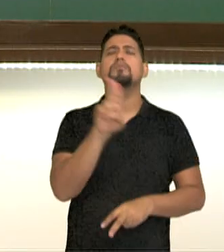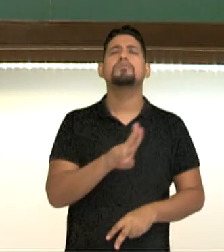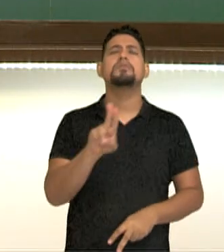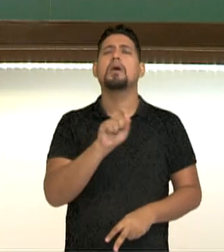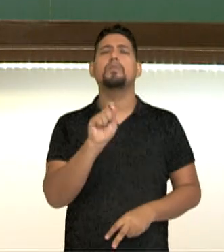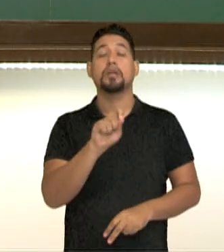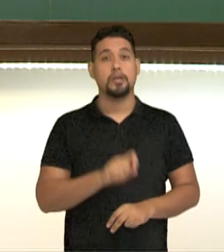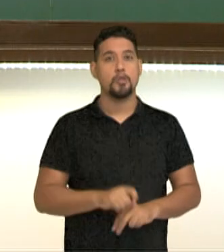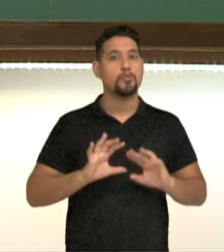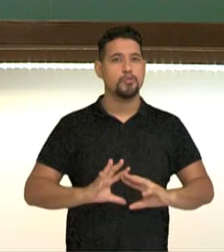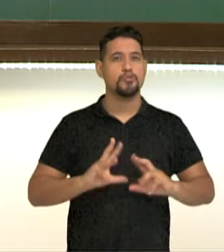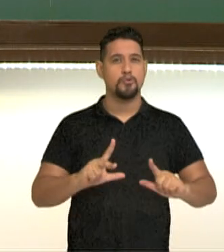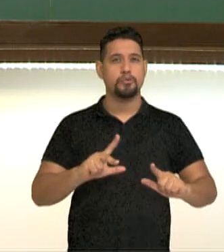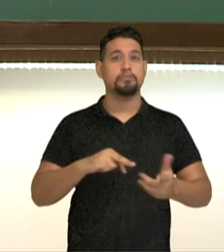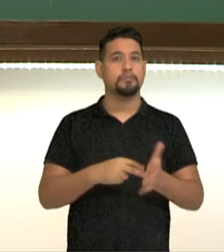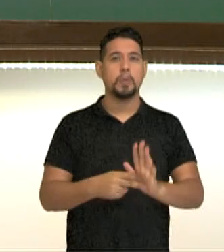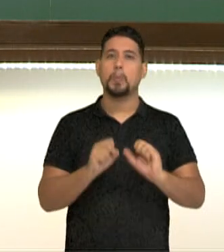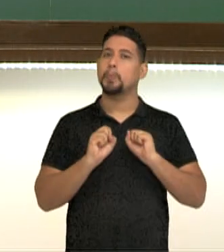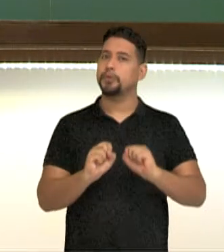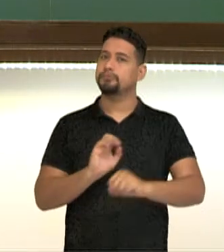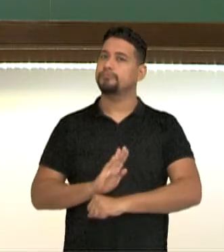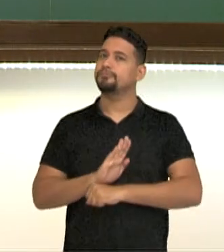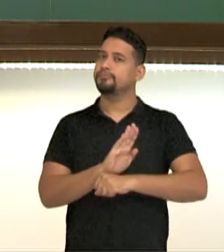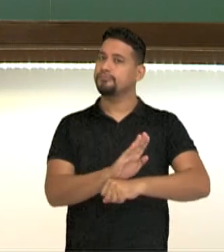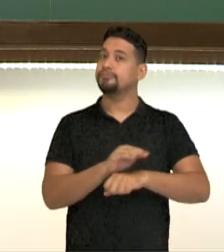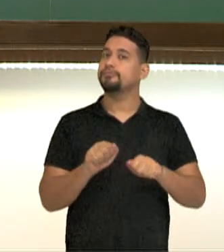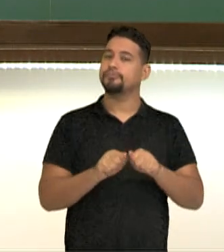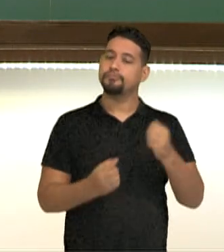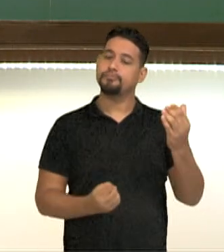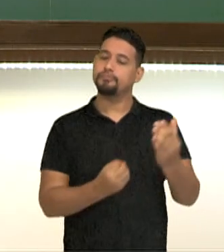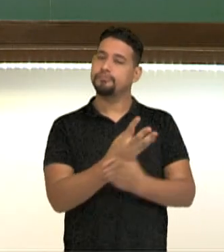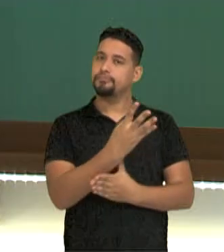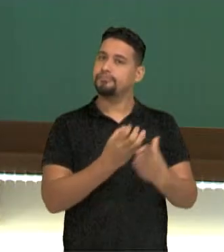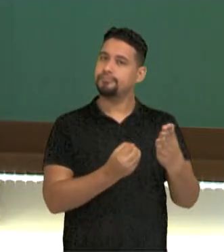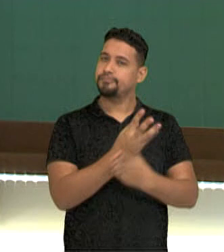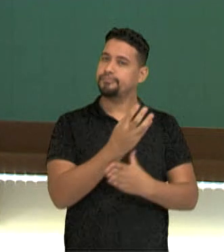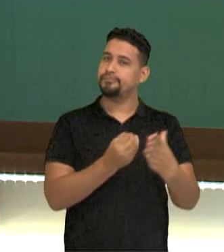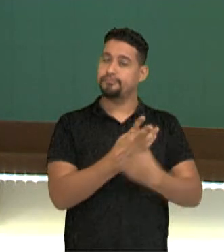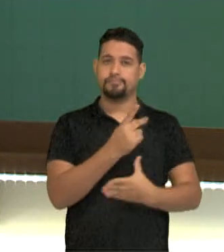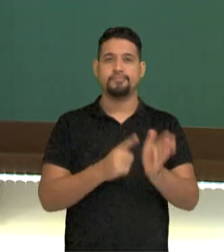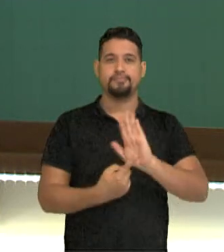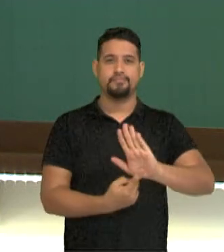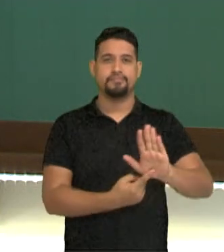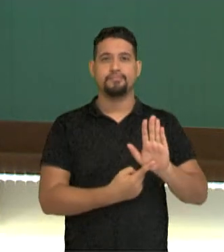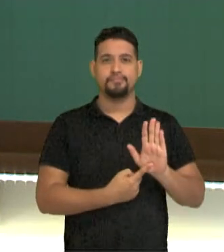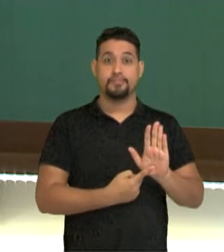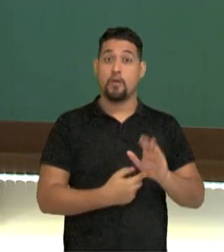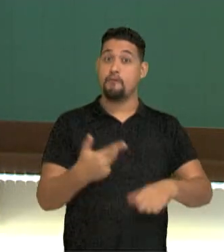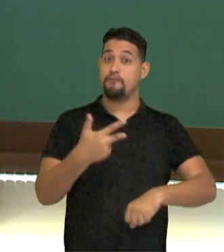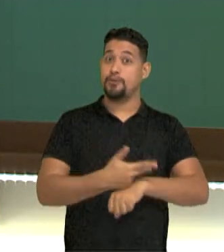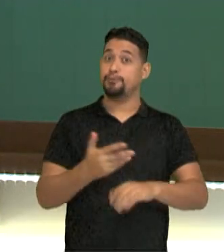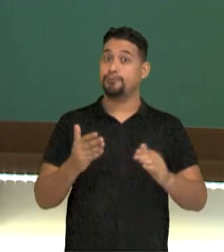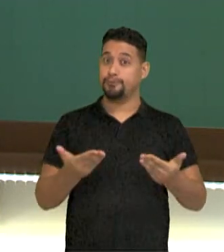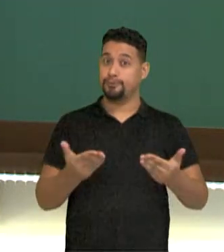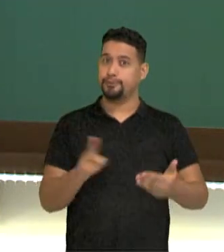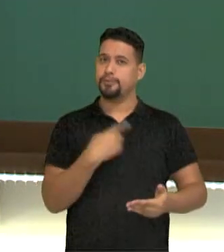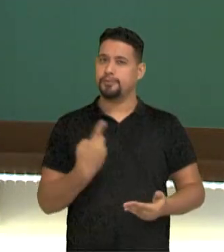utilizar? Tudo isso pode te apoiar na hora de produzir aí a sua apresentação. No vídeo de hoje